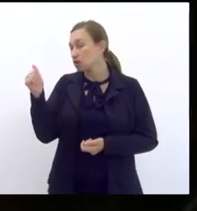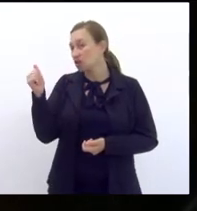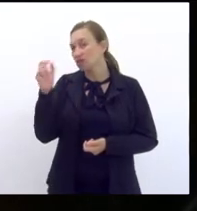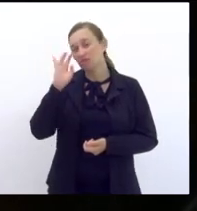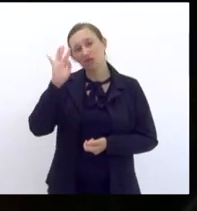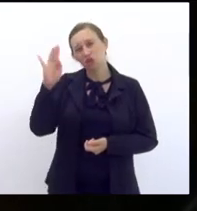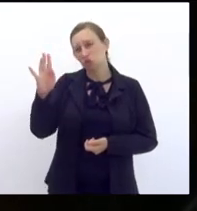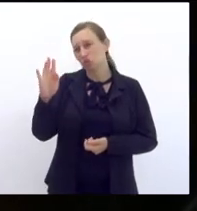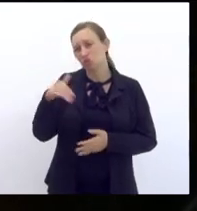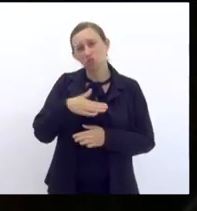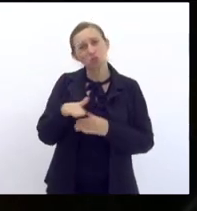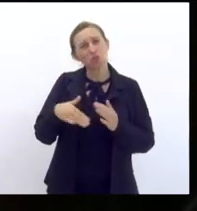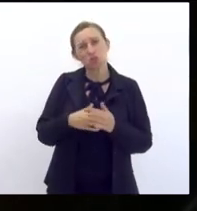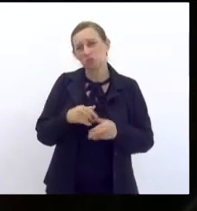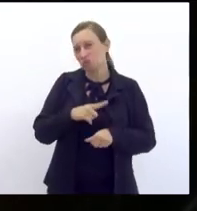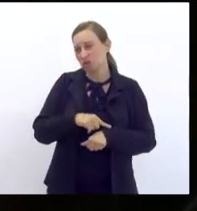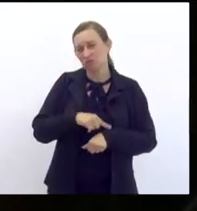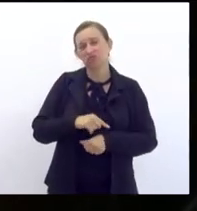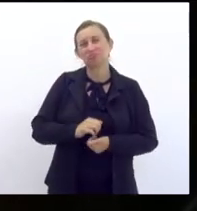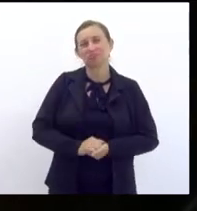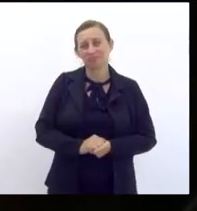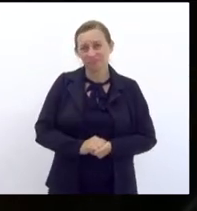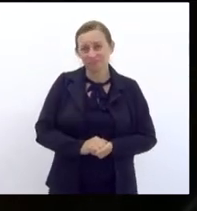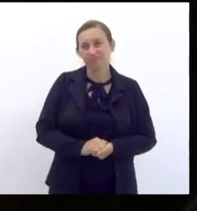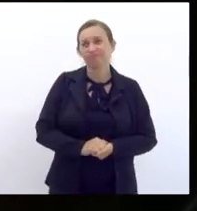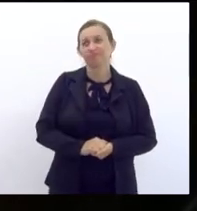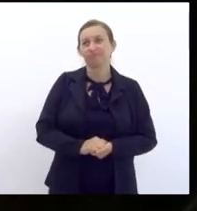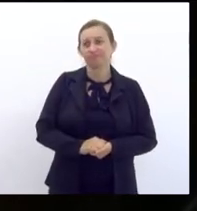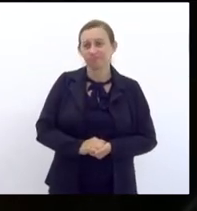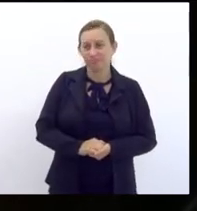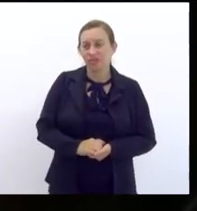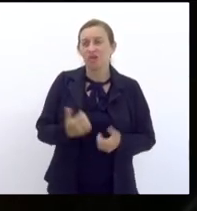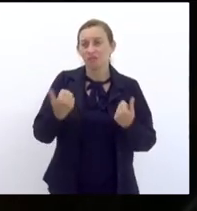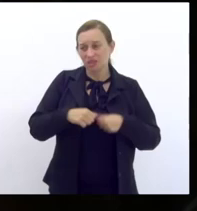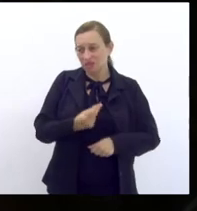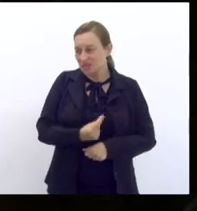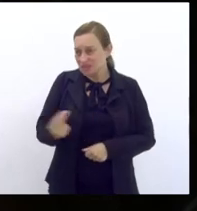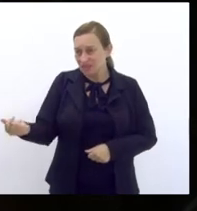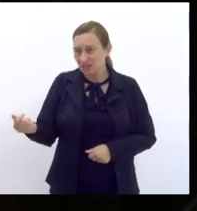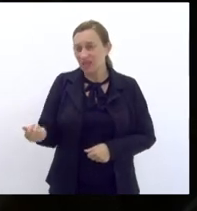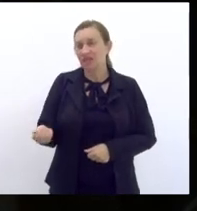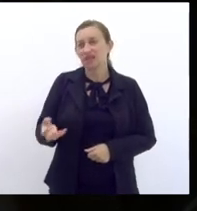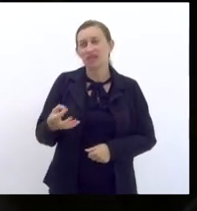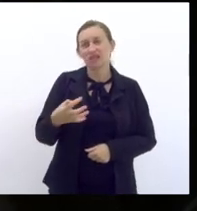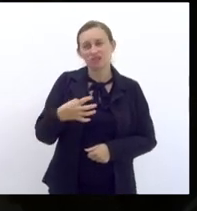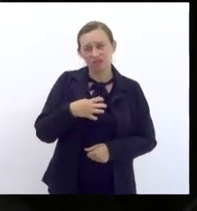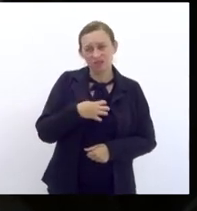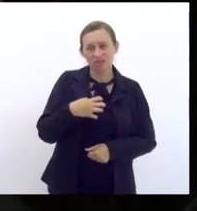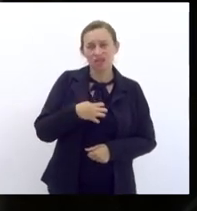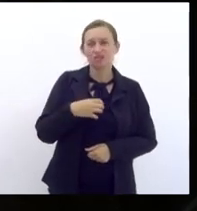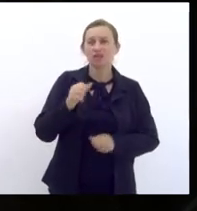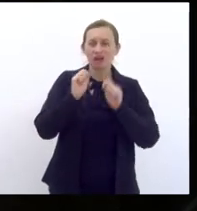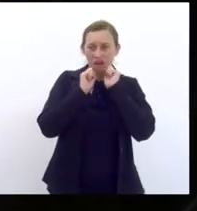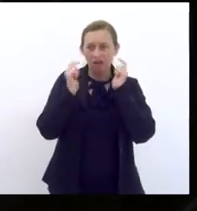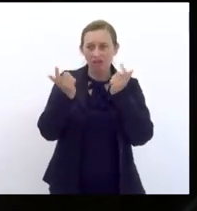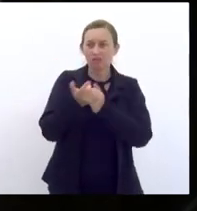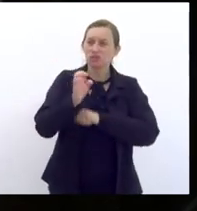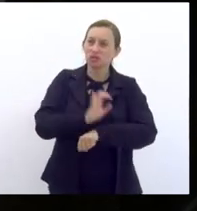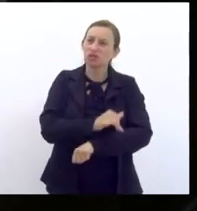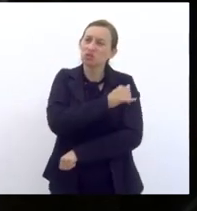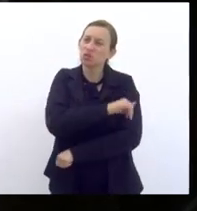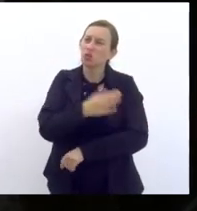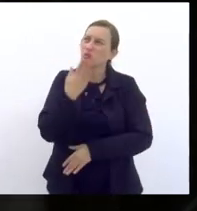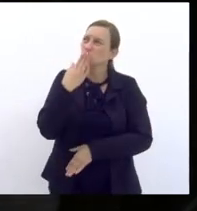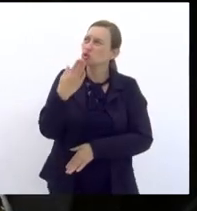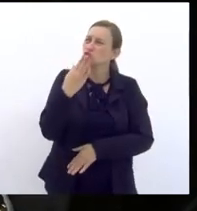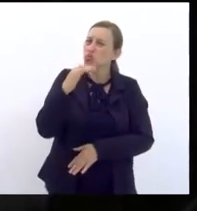anos todos de luta né Marcelo de fato que temos que sair daqui em buídos disso Assembleia Legislativa do Rio de Janeiro com algum